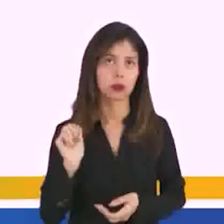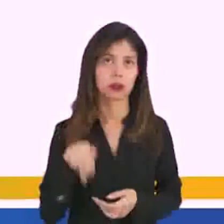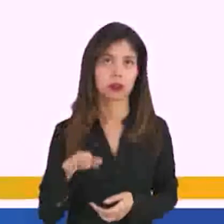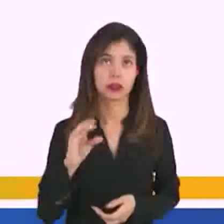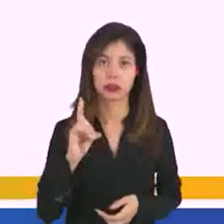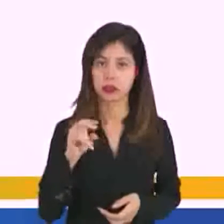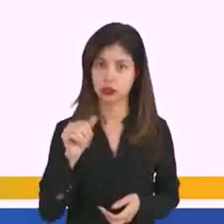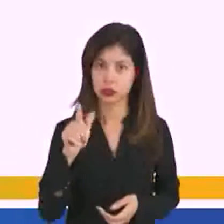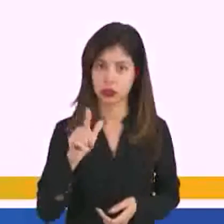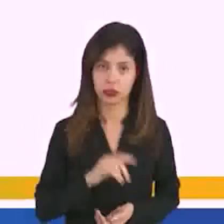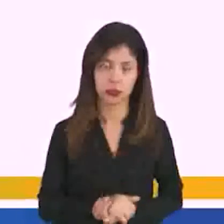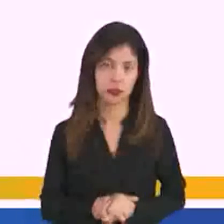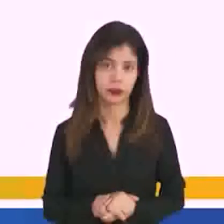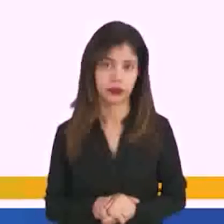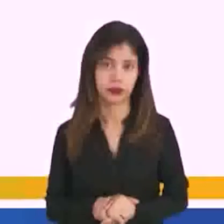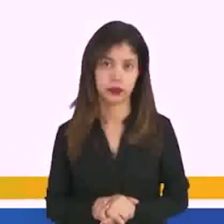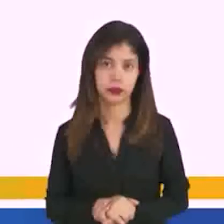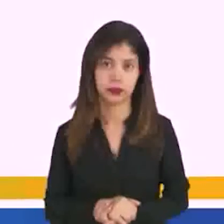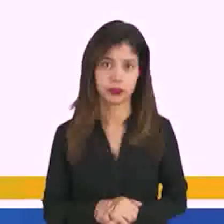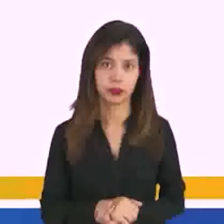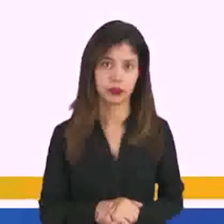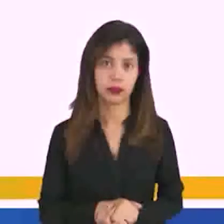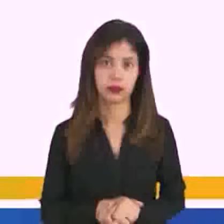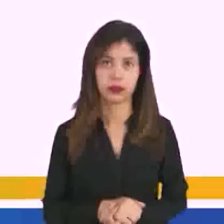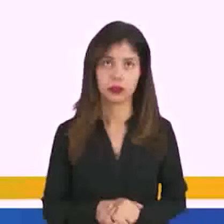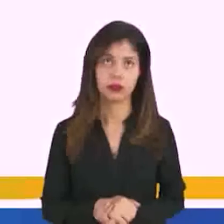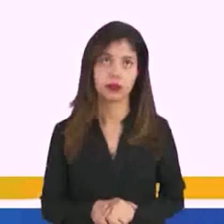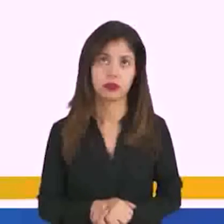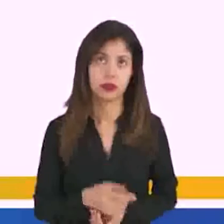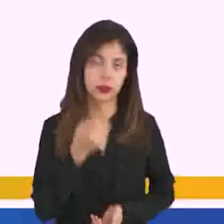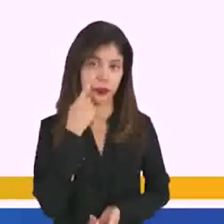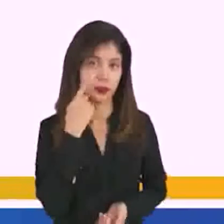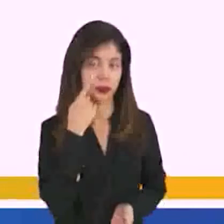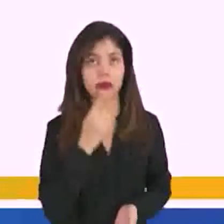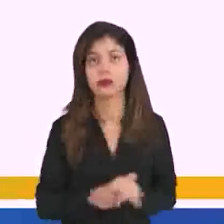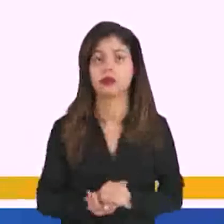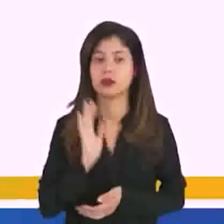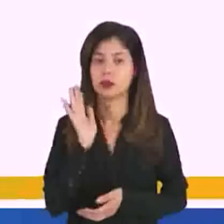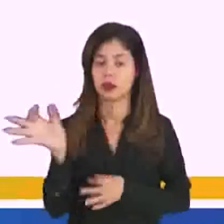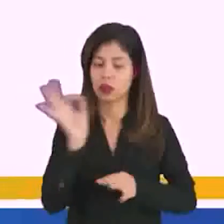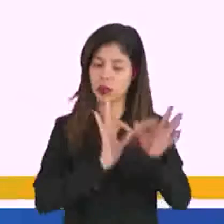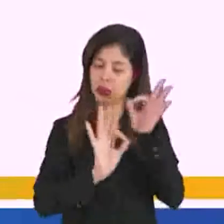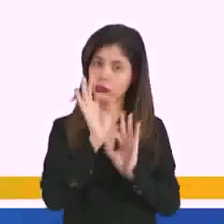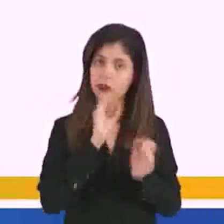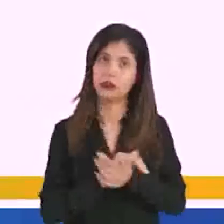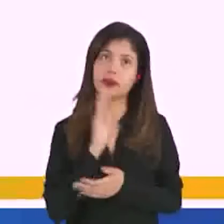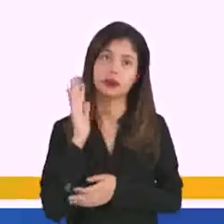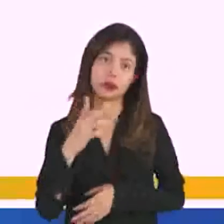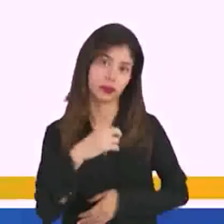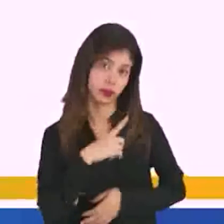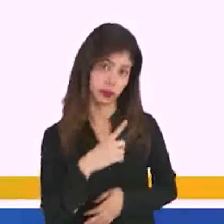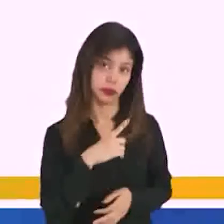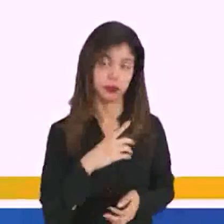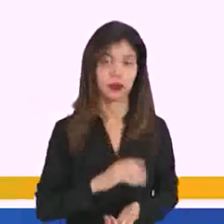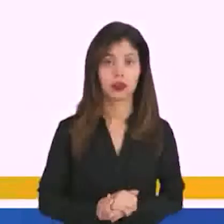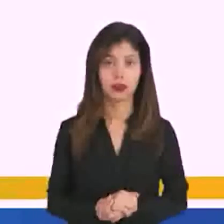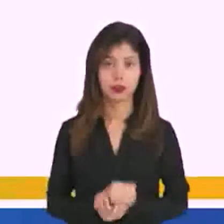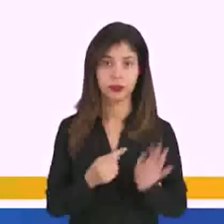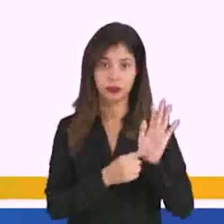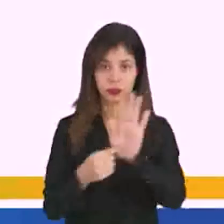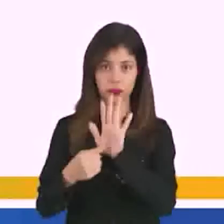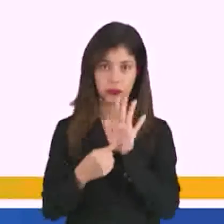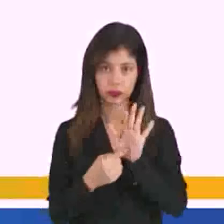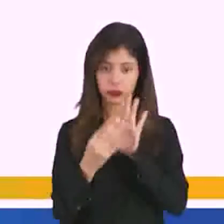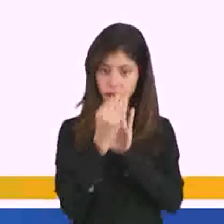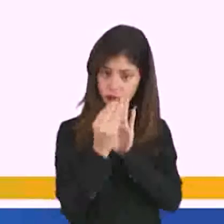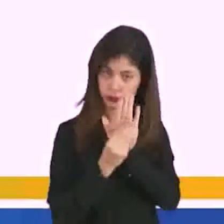essa amostra ela é considerada amodal, né? Então, observe aí que nós já organizamos, aí já temos, né, uma apresentação